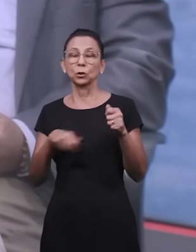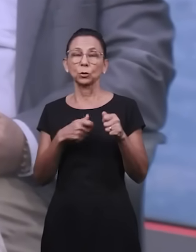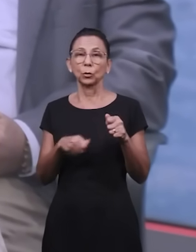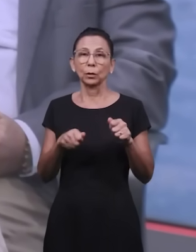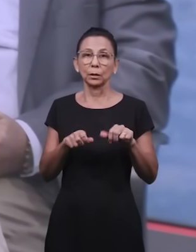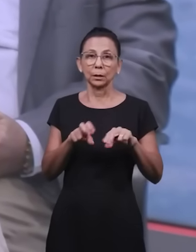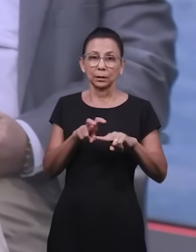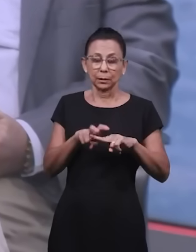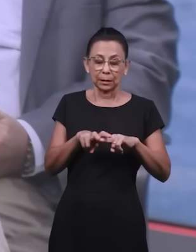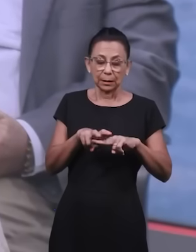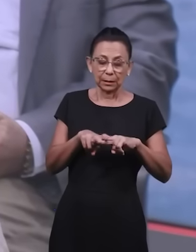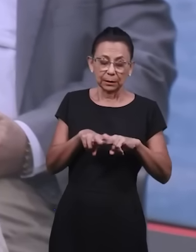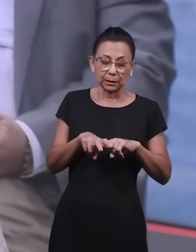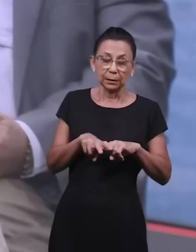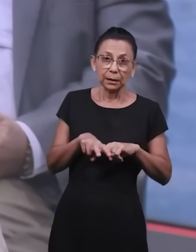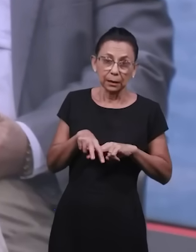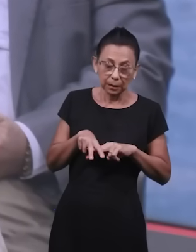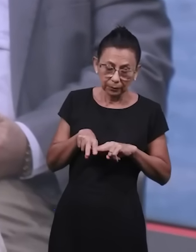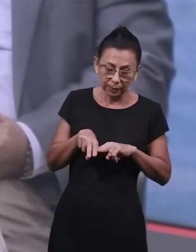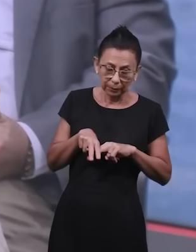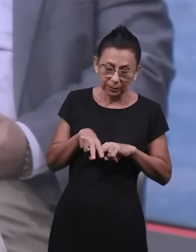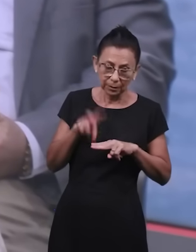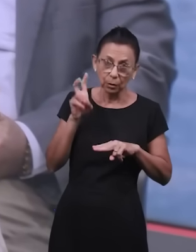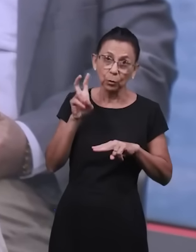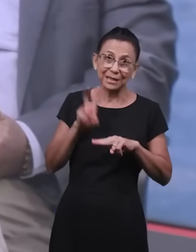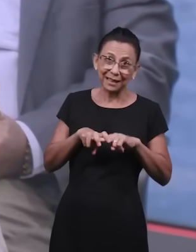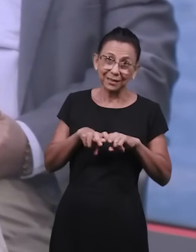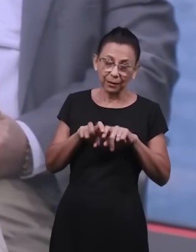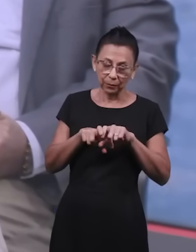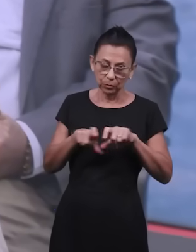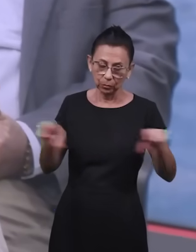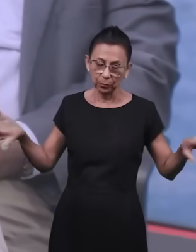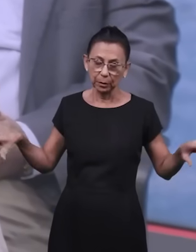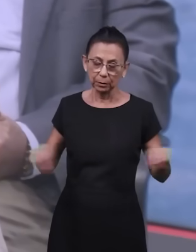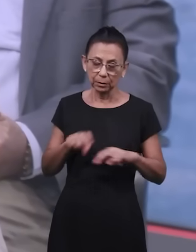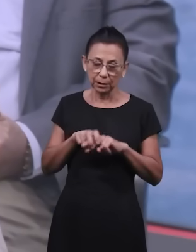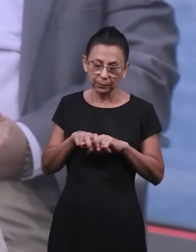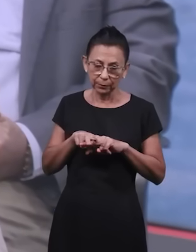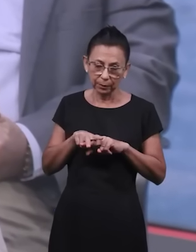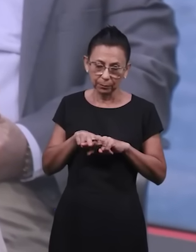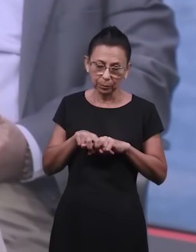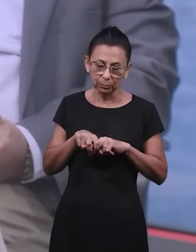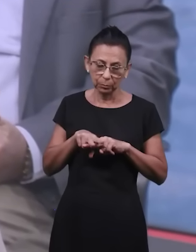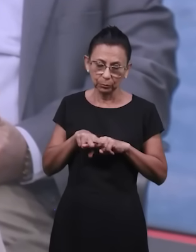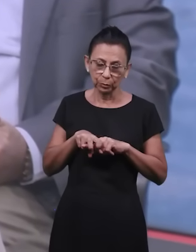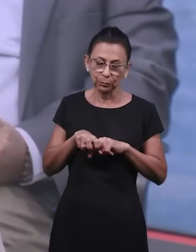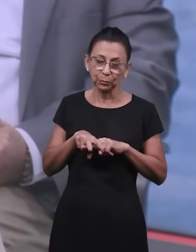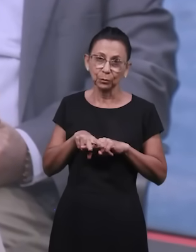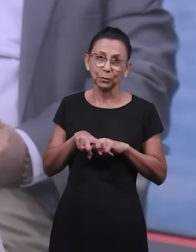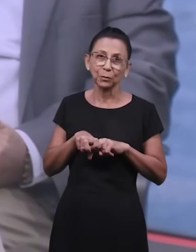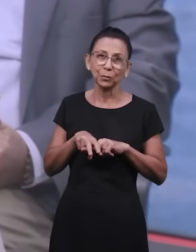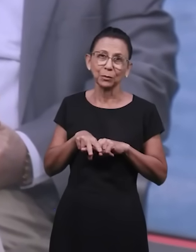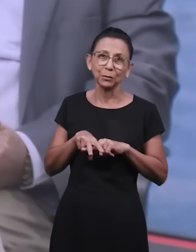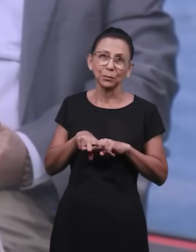na cadeira de tão pequenininho que eu era ou de tão grande que a cadeira era. Mas